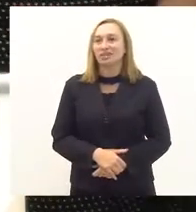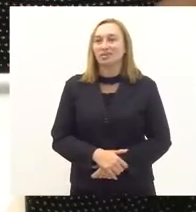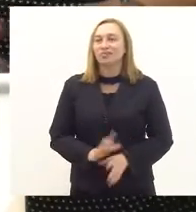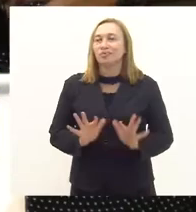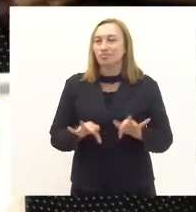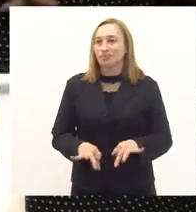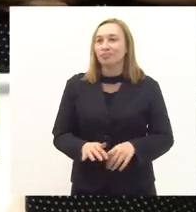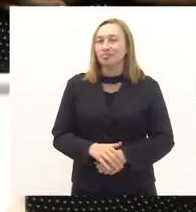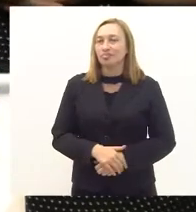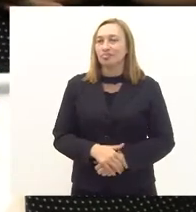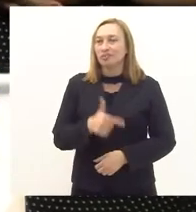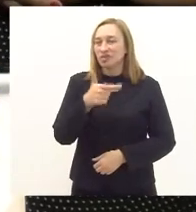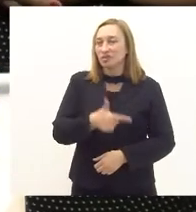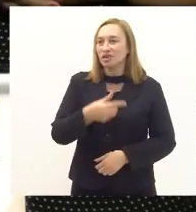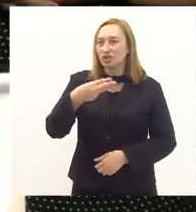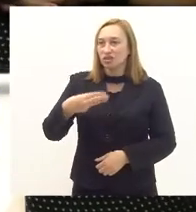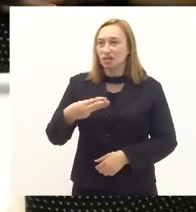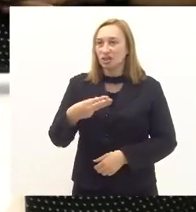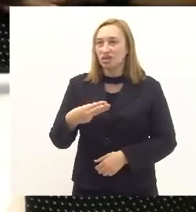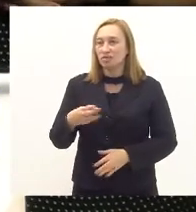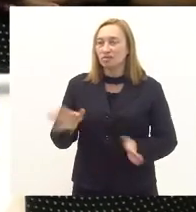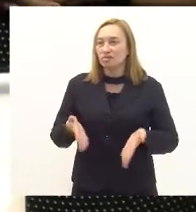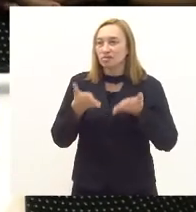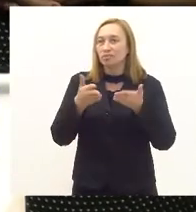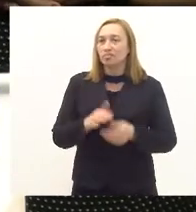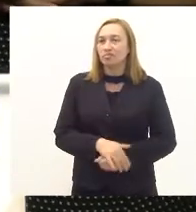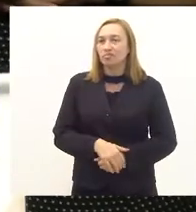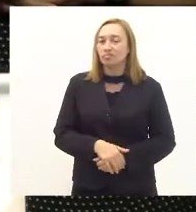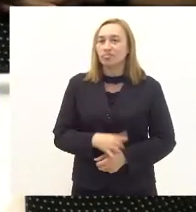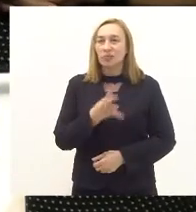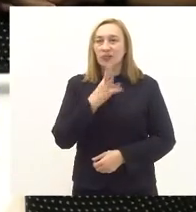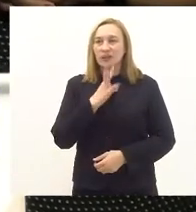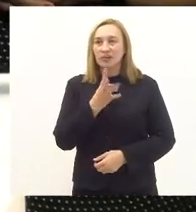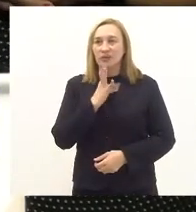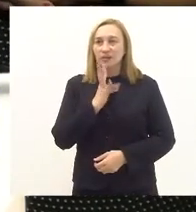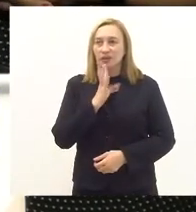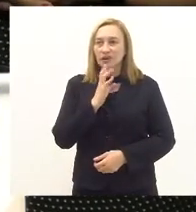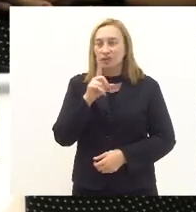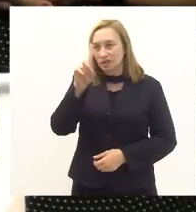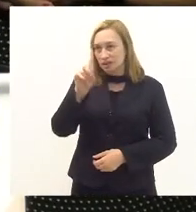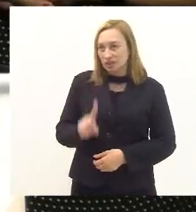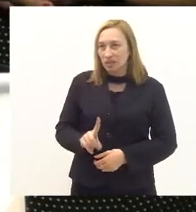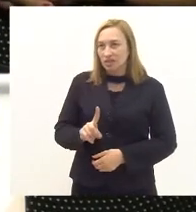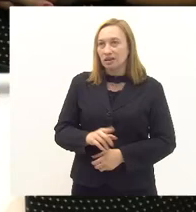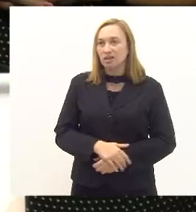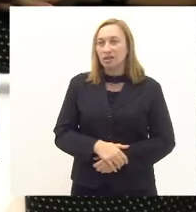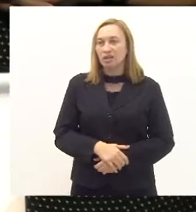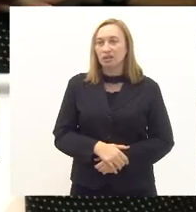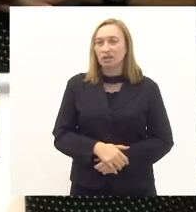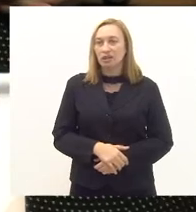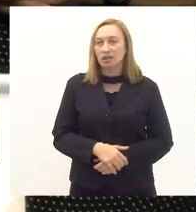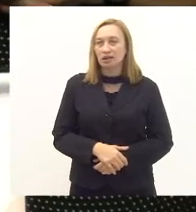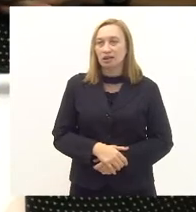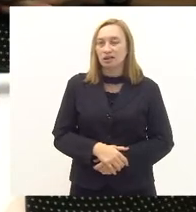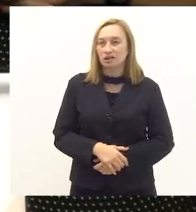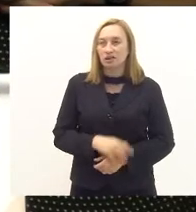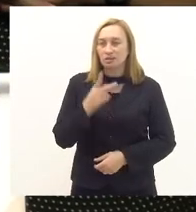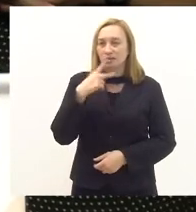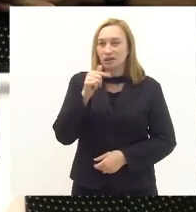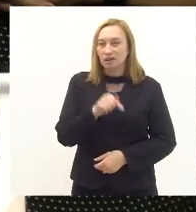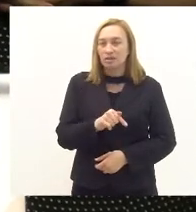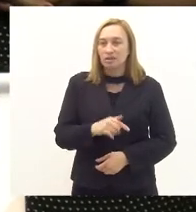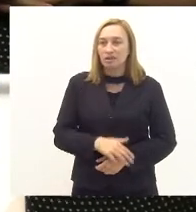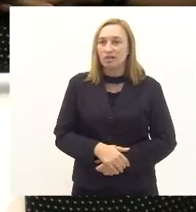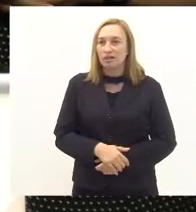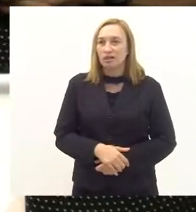Enfim, das 23 iniciativas de reconhecimento desses direitos, para citar aqui,